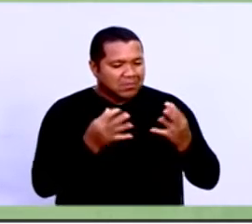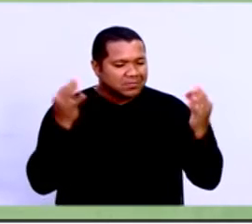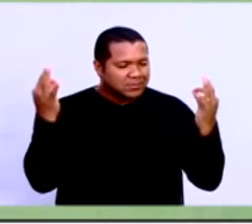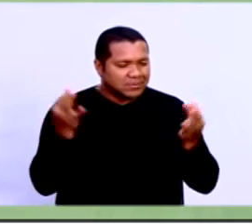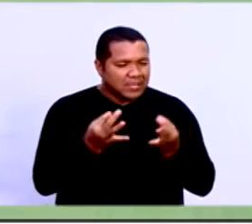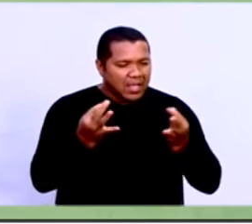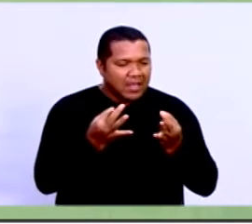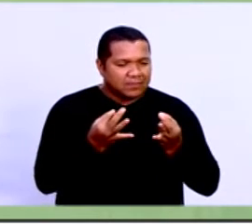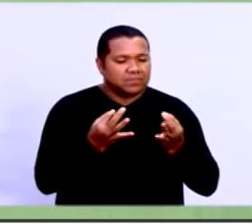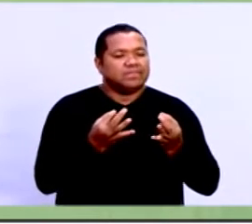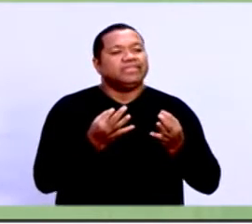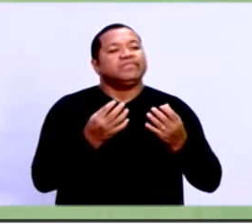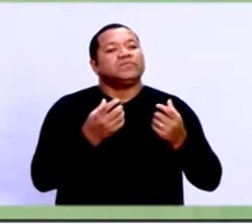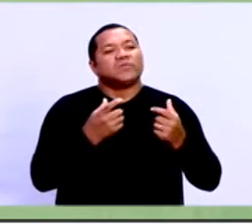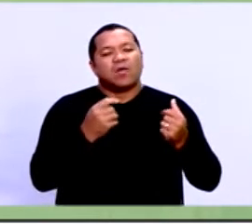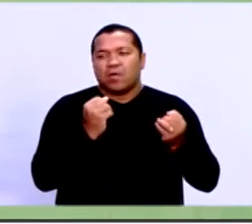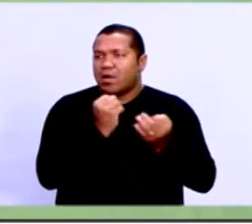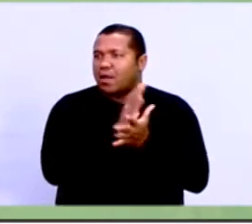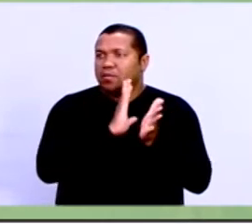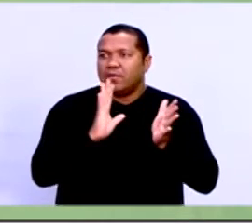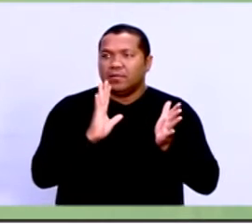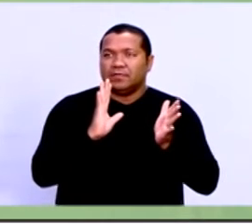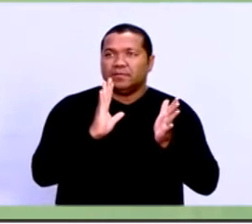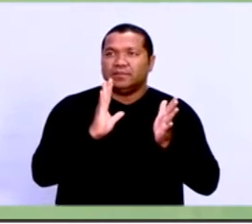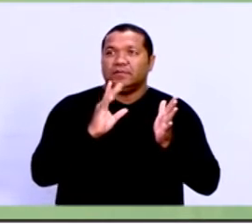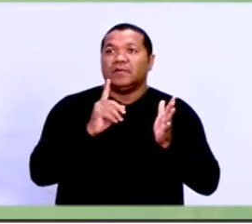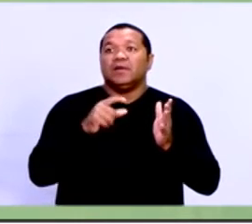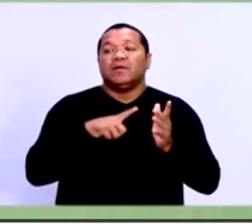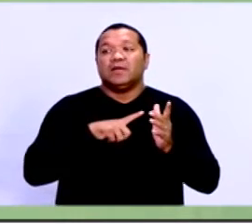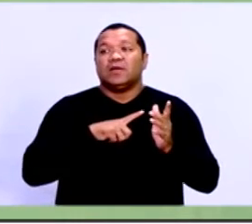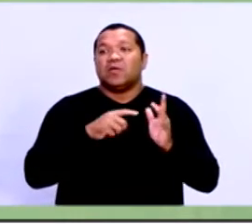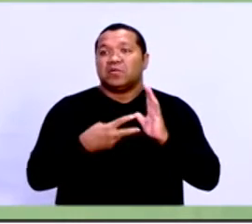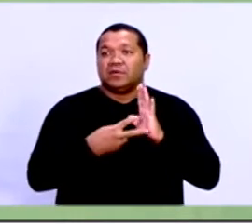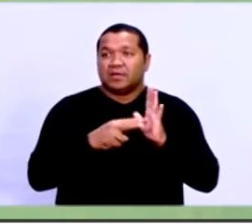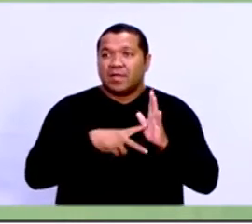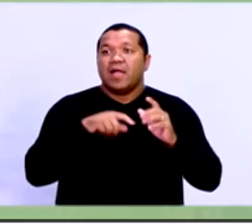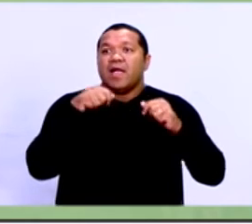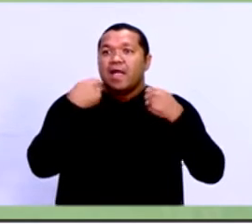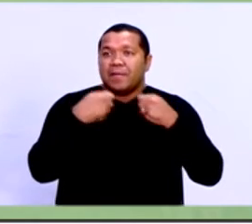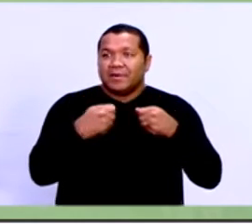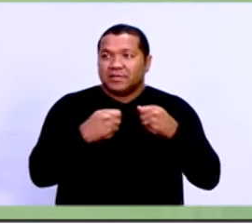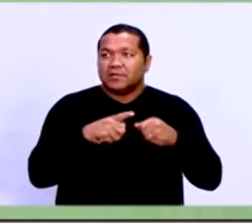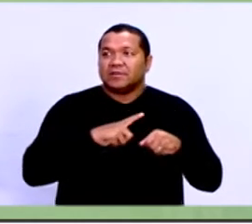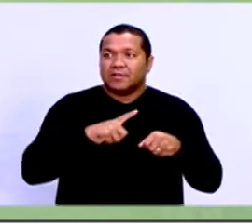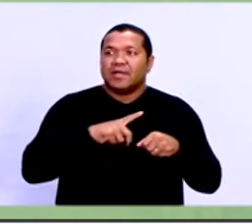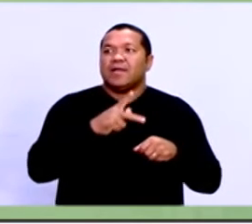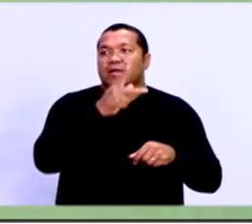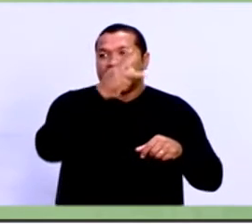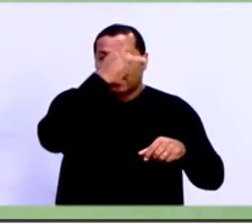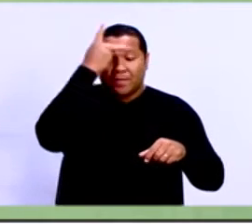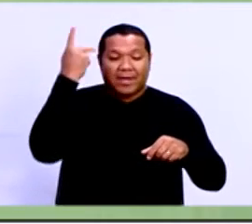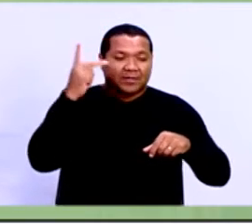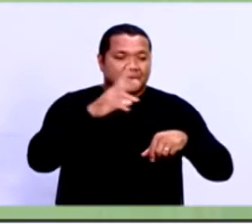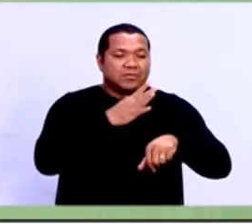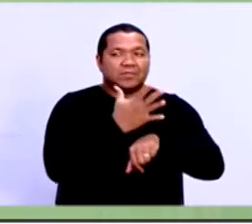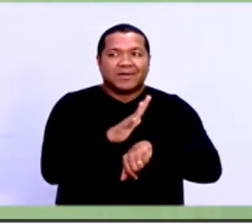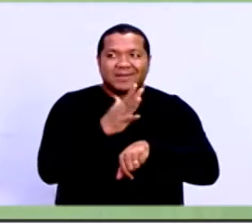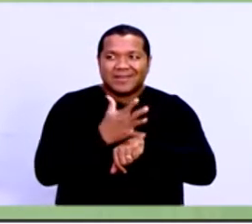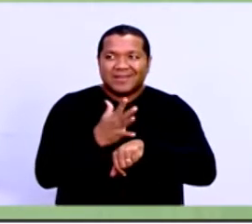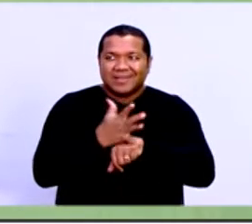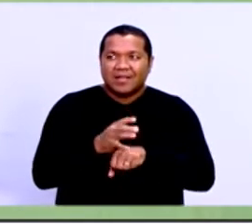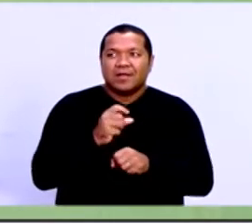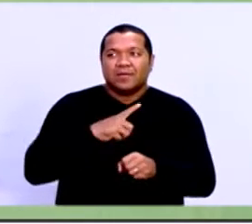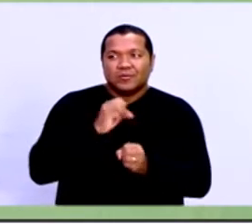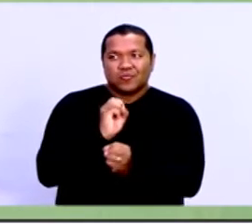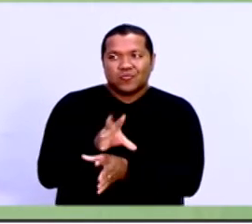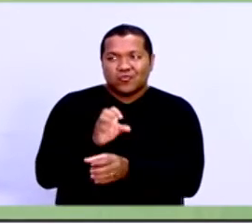sistema está pronto para ser implantado e detalhe tem que ser feito um treinamento tem que ter um